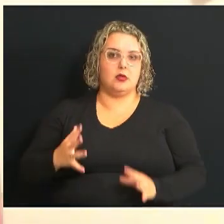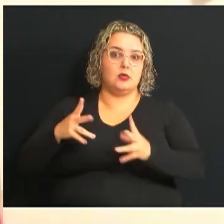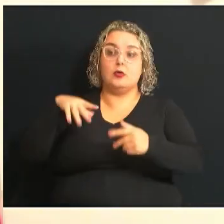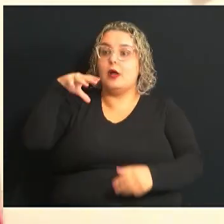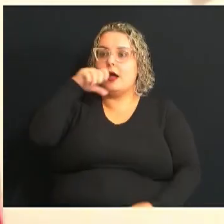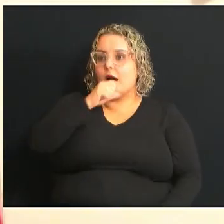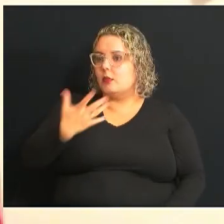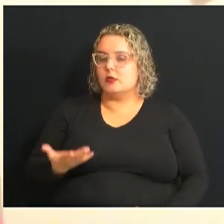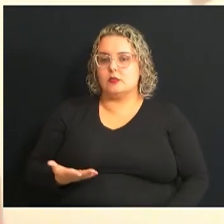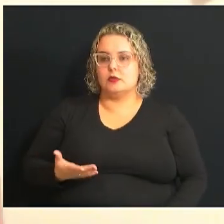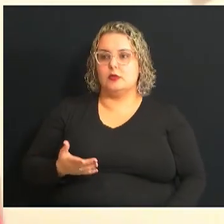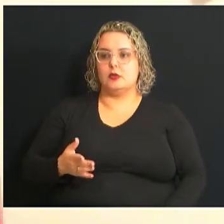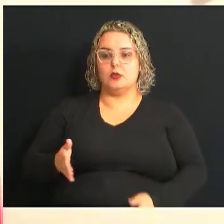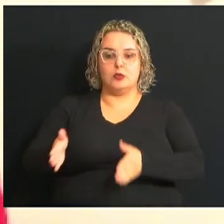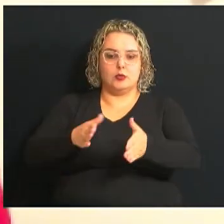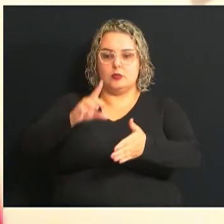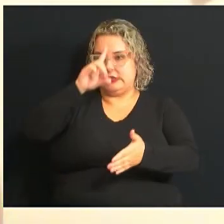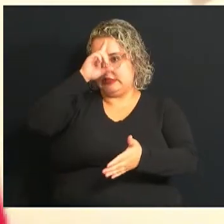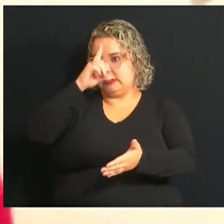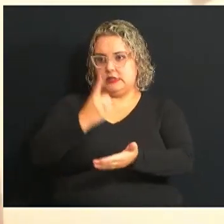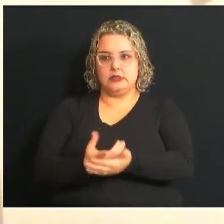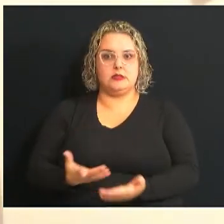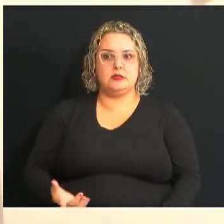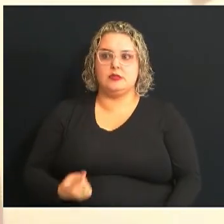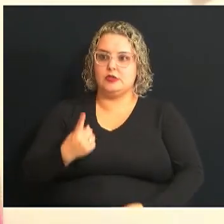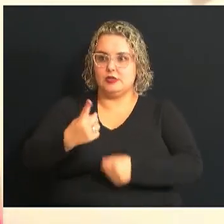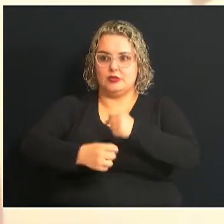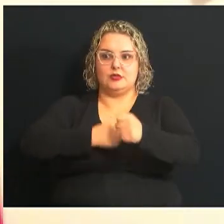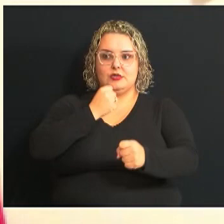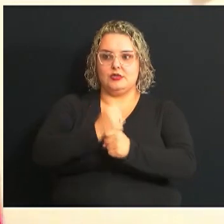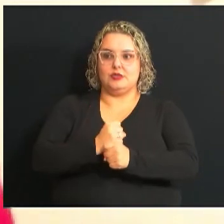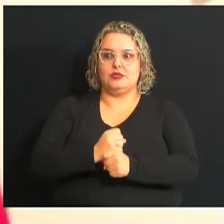momento que a gente tomou a decisão, em 1 ano a gente já estava